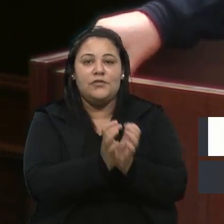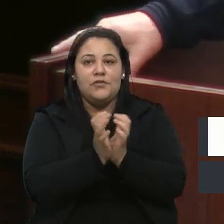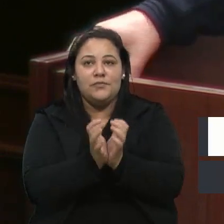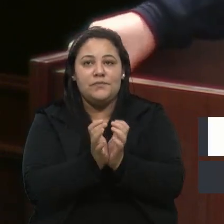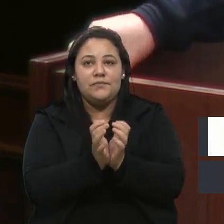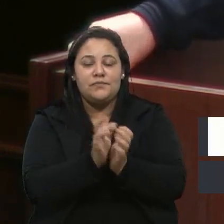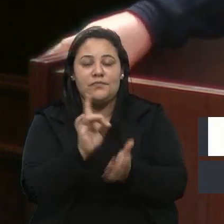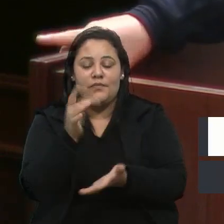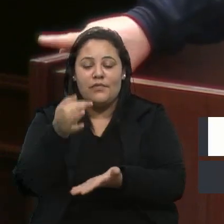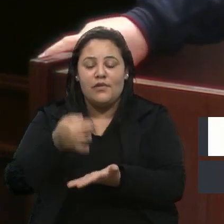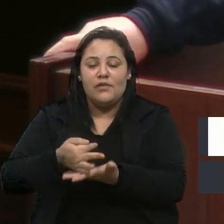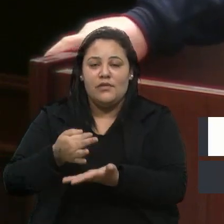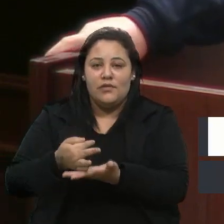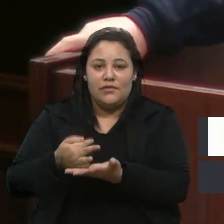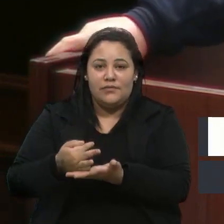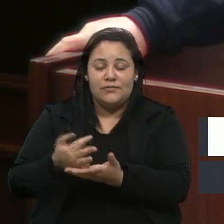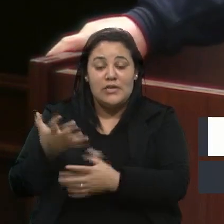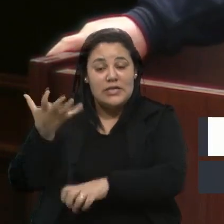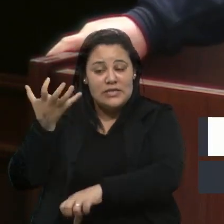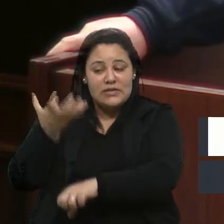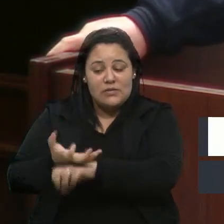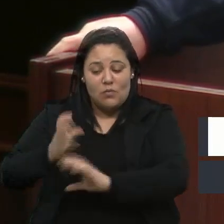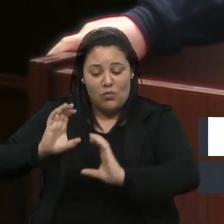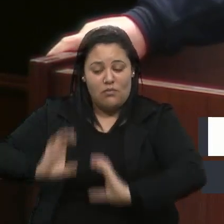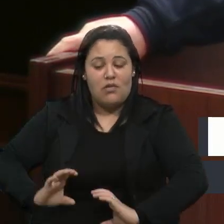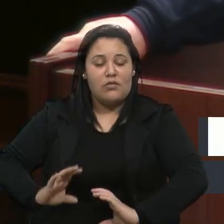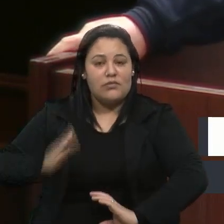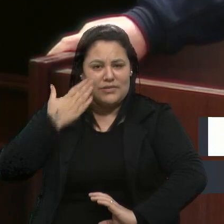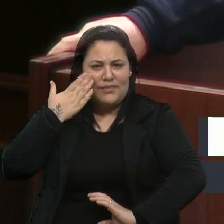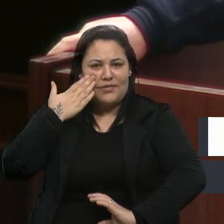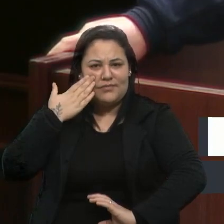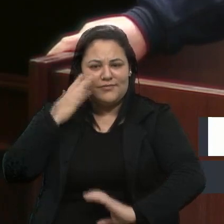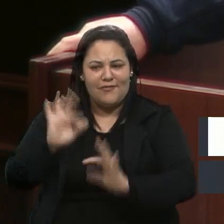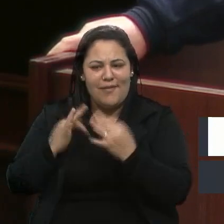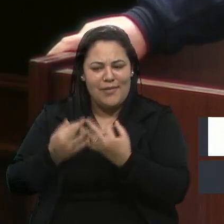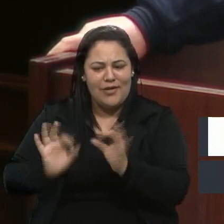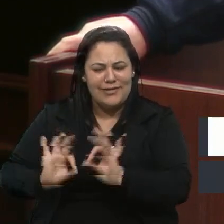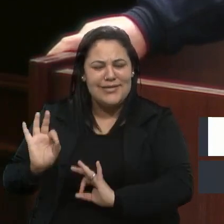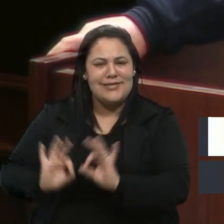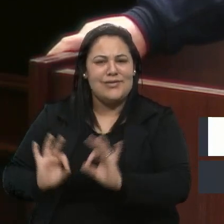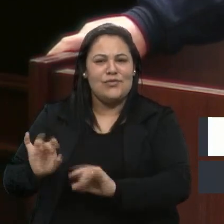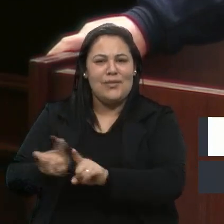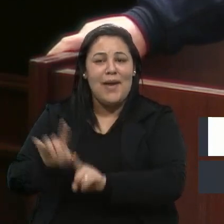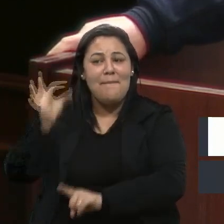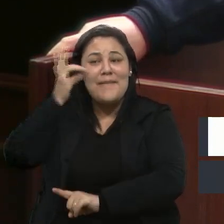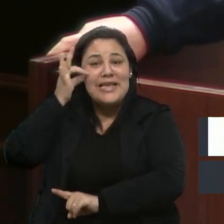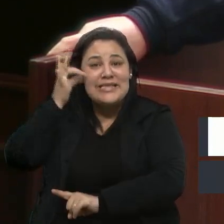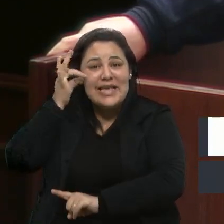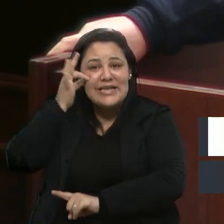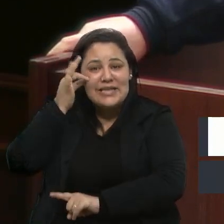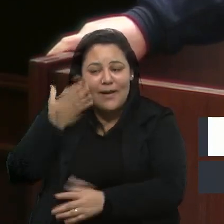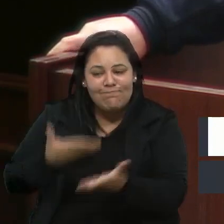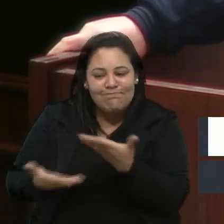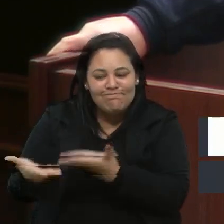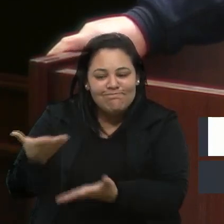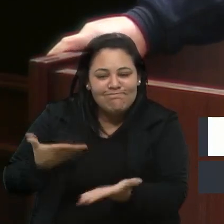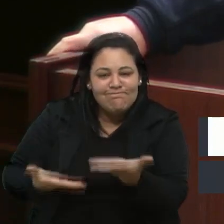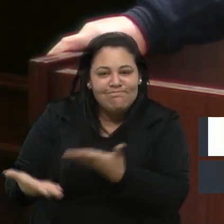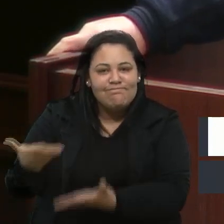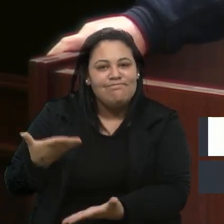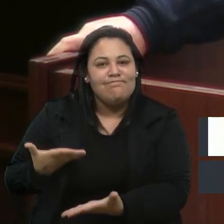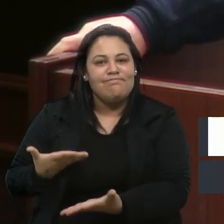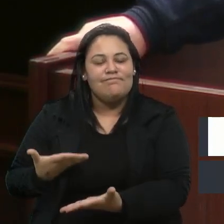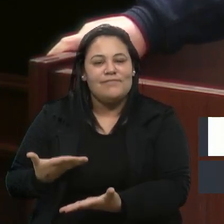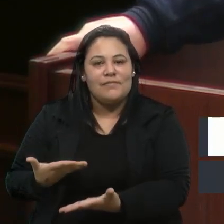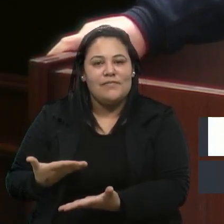uma falta de disciplina também por parte da família. A presença dos pais. Tem muitos que